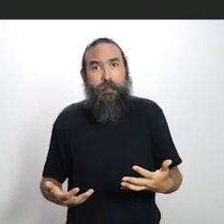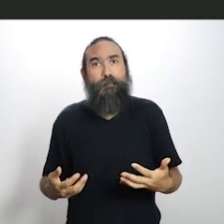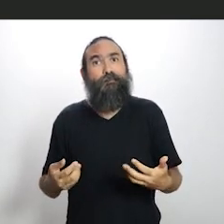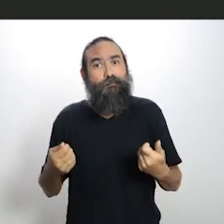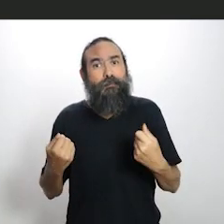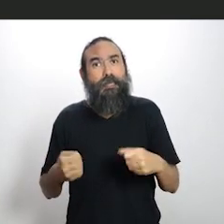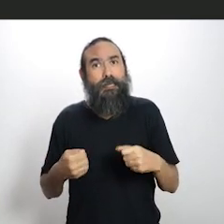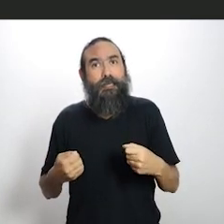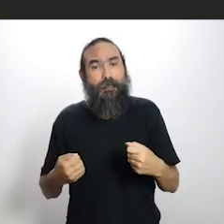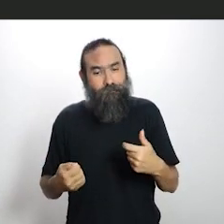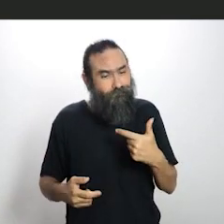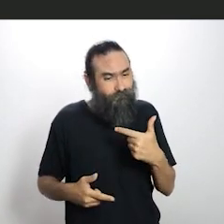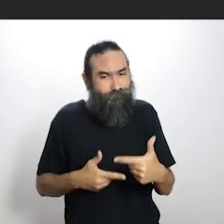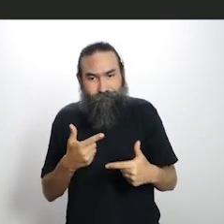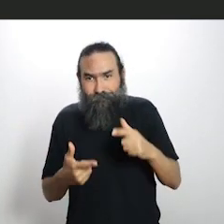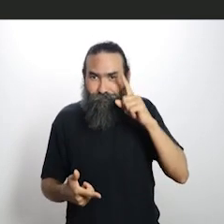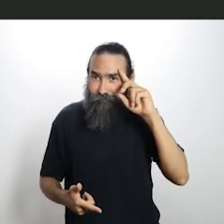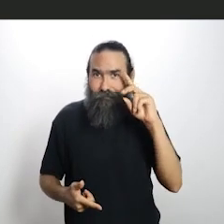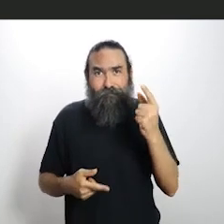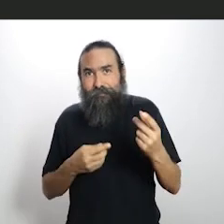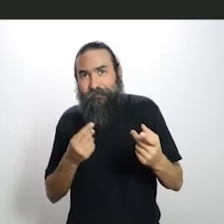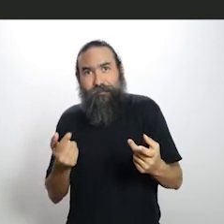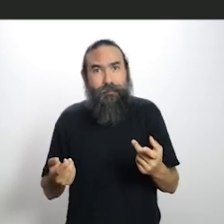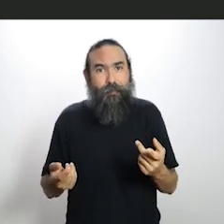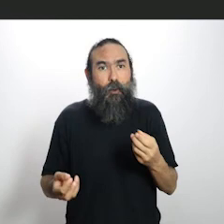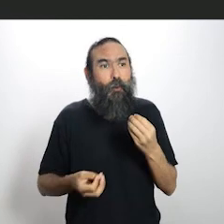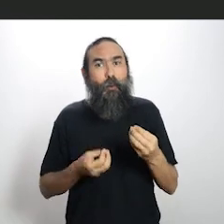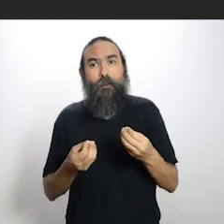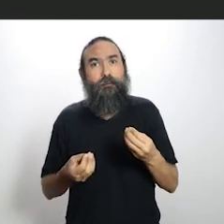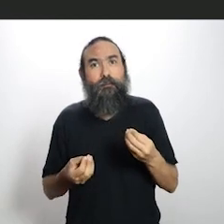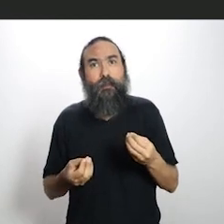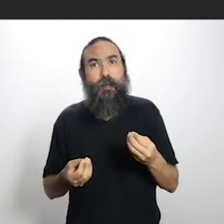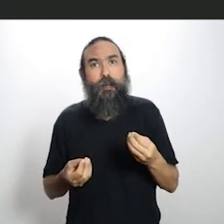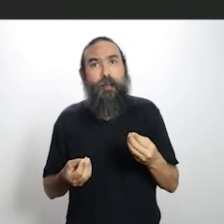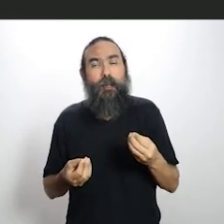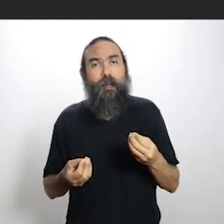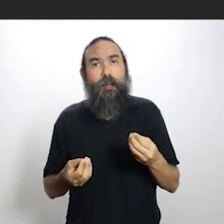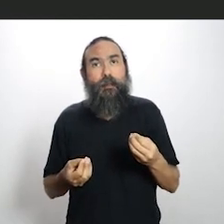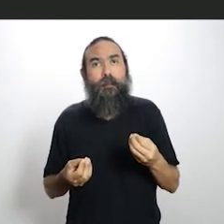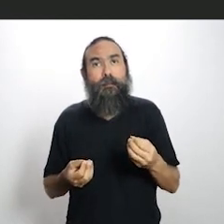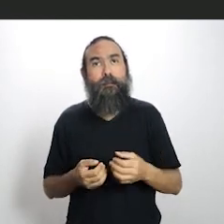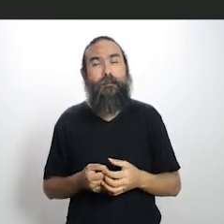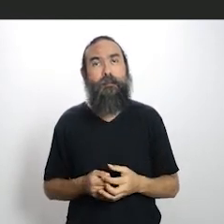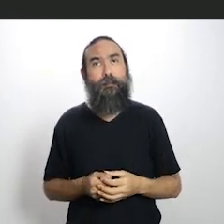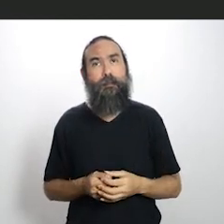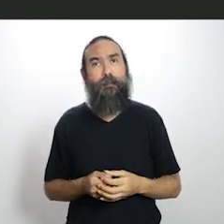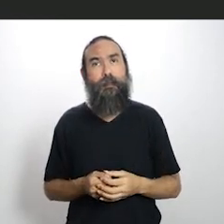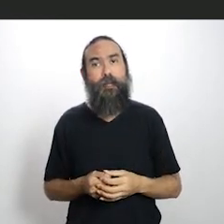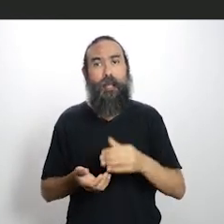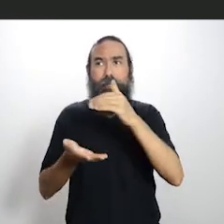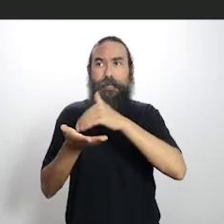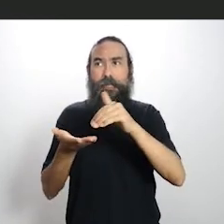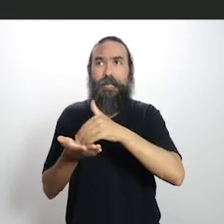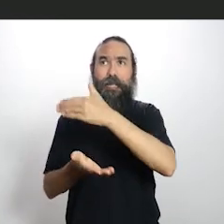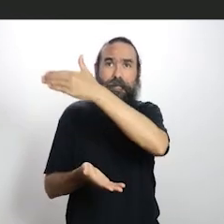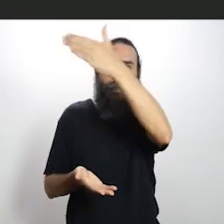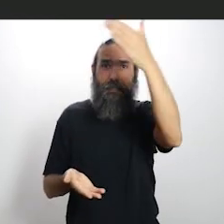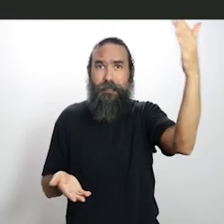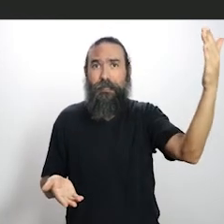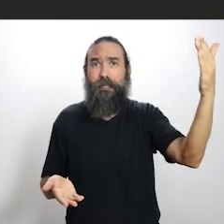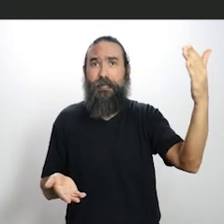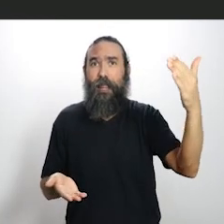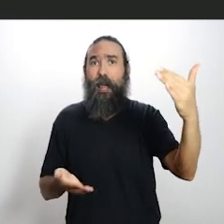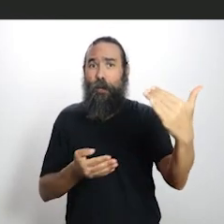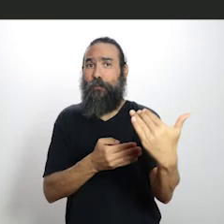secretarias né né diversas cidades que nas cidades né de governamentais pelas prefeituras né que não